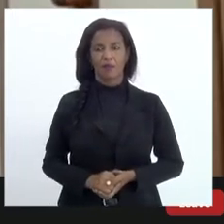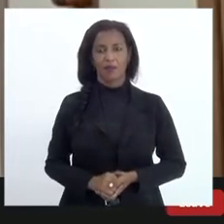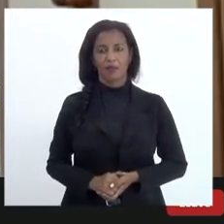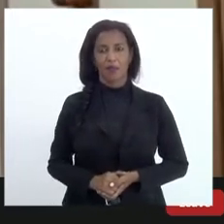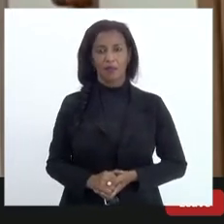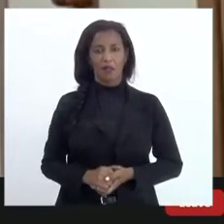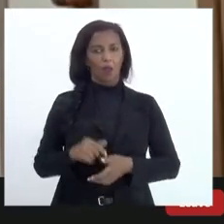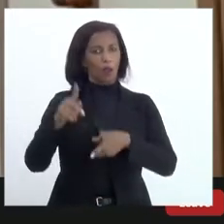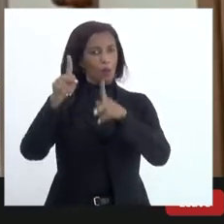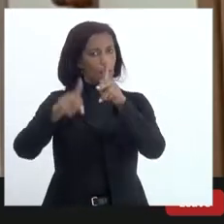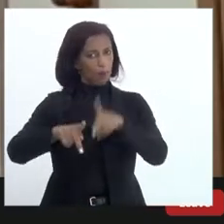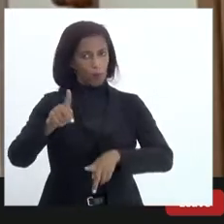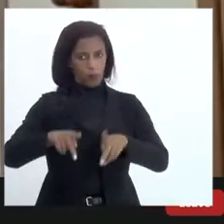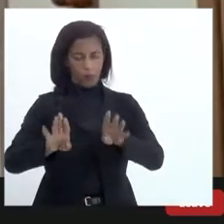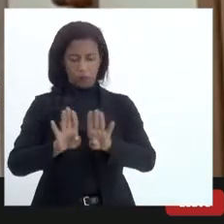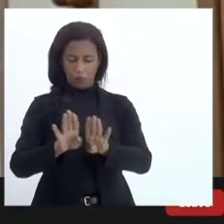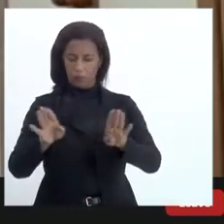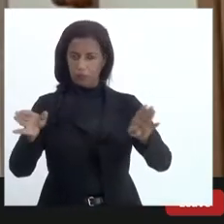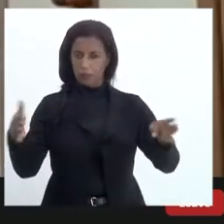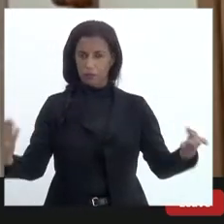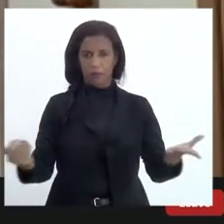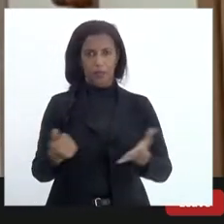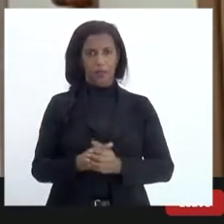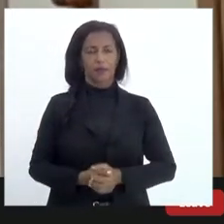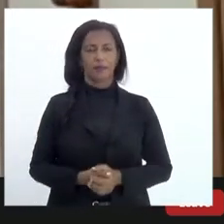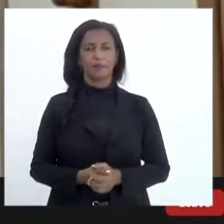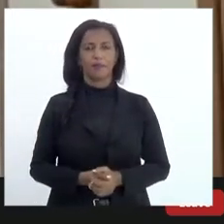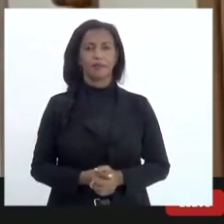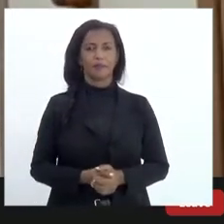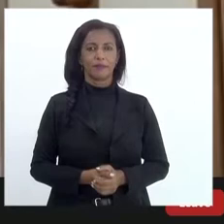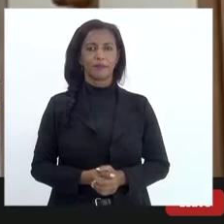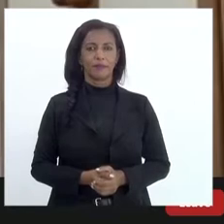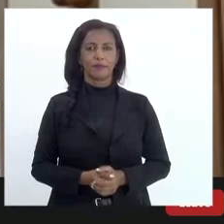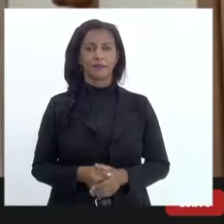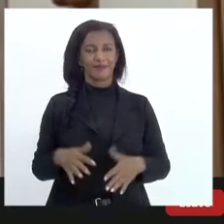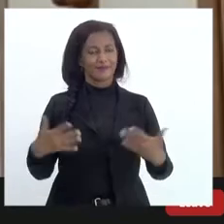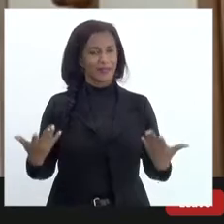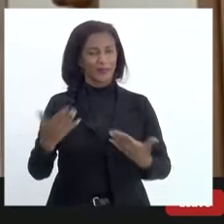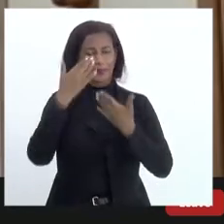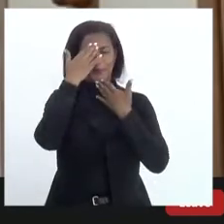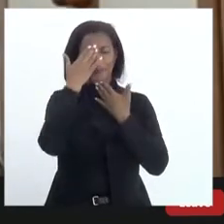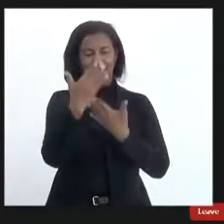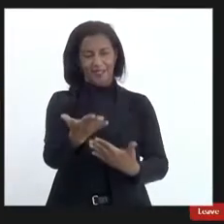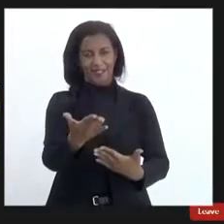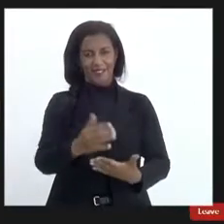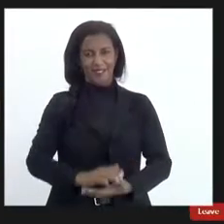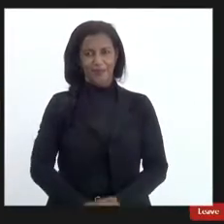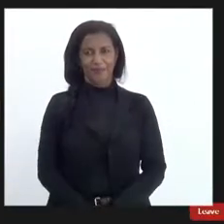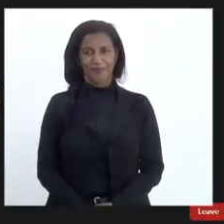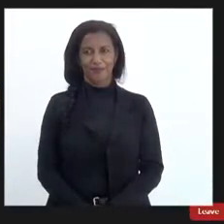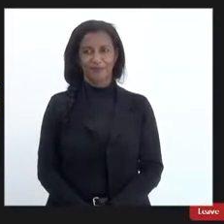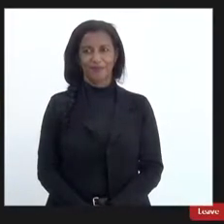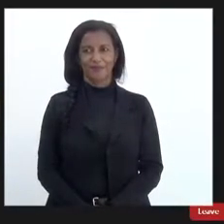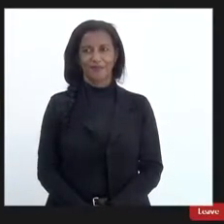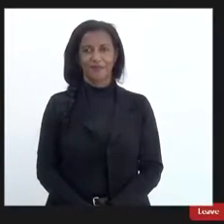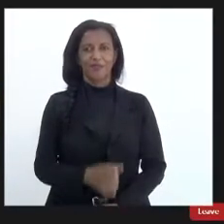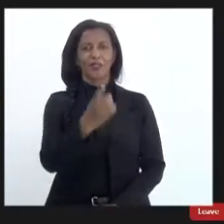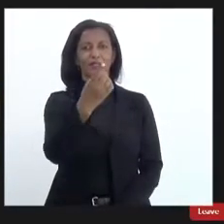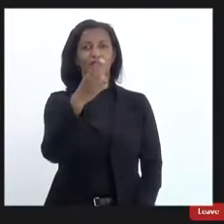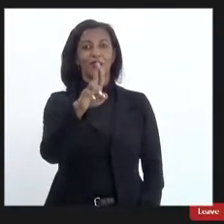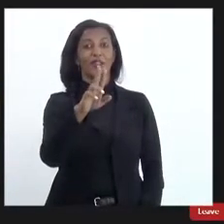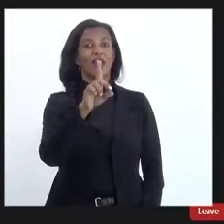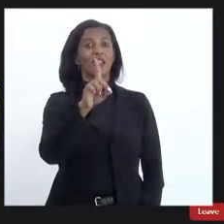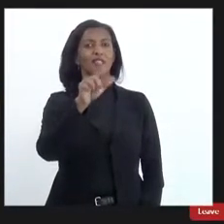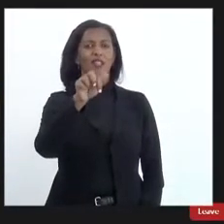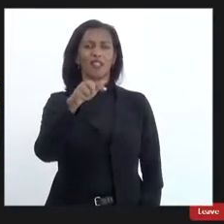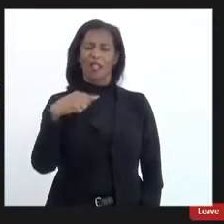para a população, né, hipossuficiente, e é isso, obrigada. Doutora Daniele, nós é